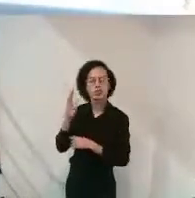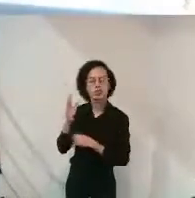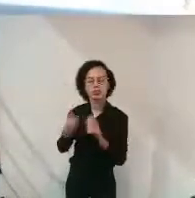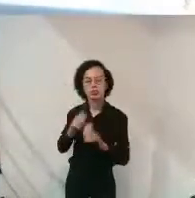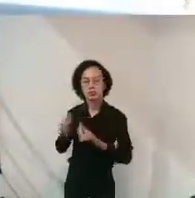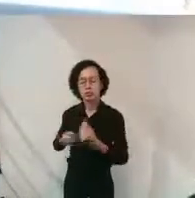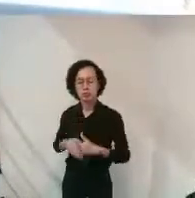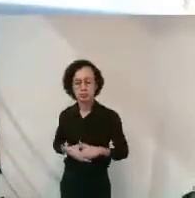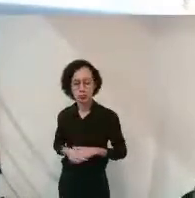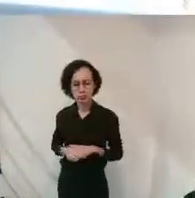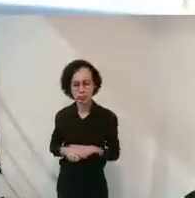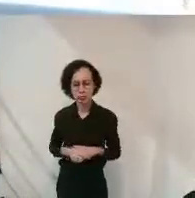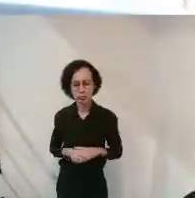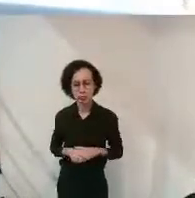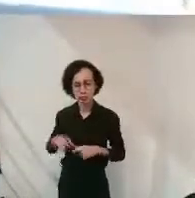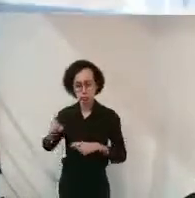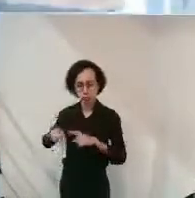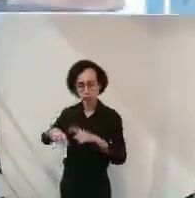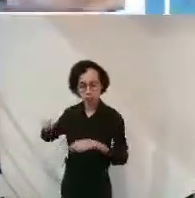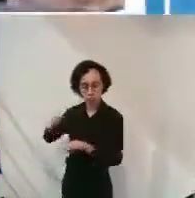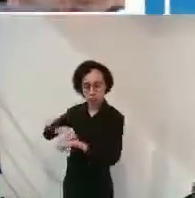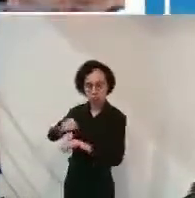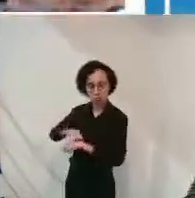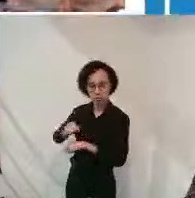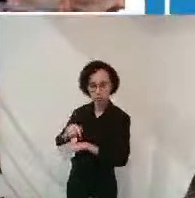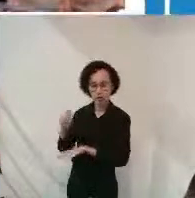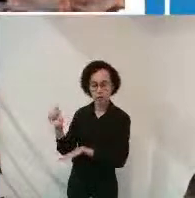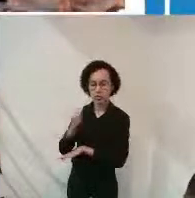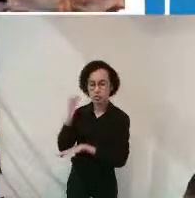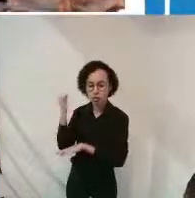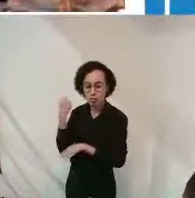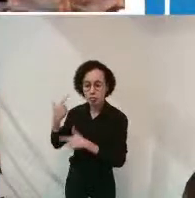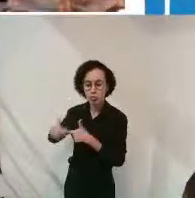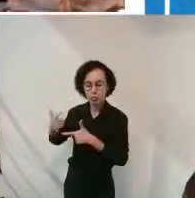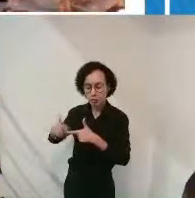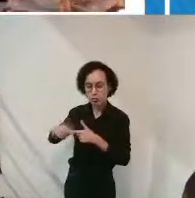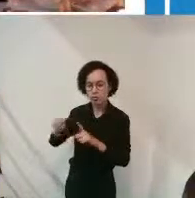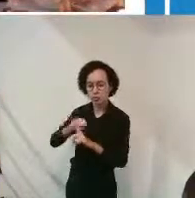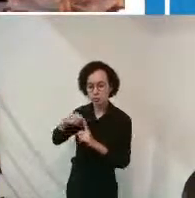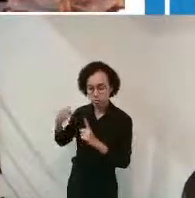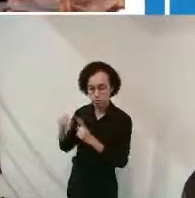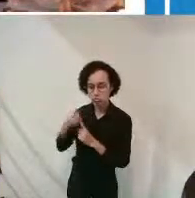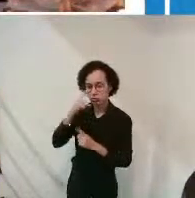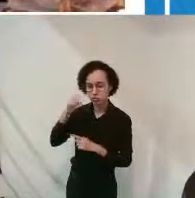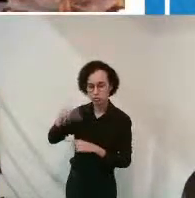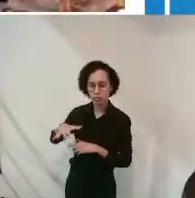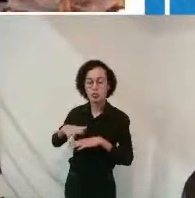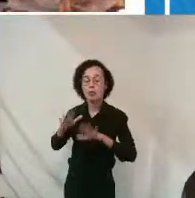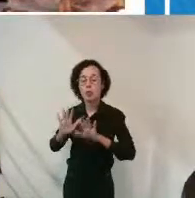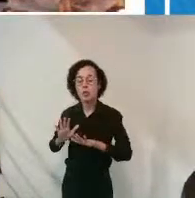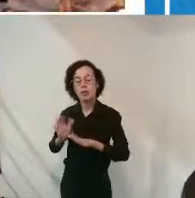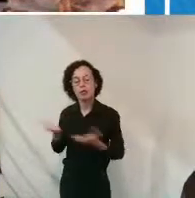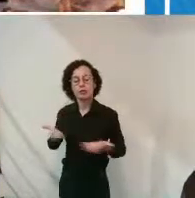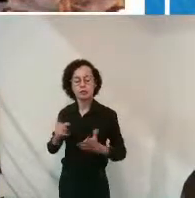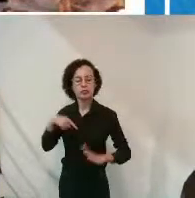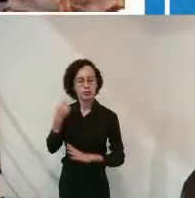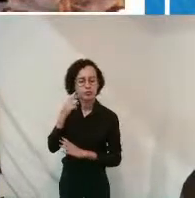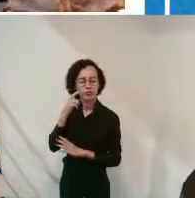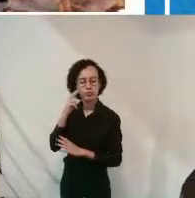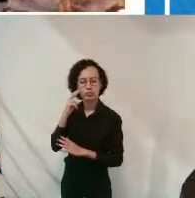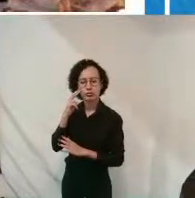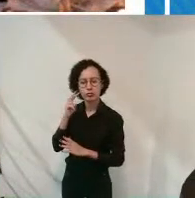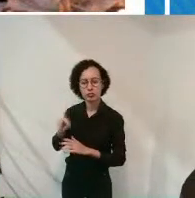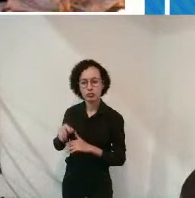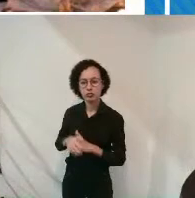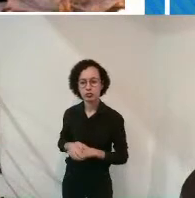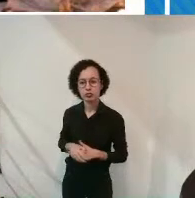questão dos resíduos como os graves problemas sociais dos lixões. Né? Hoje nós vimos aqui, estou vendo o Tião